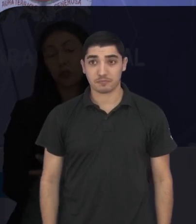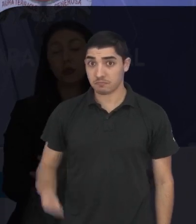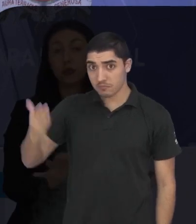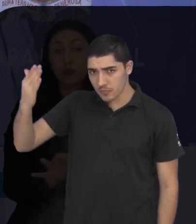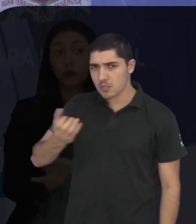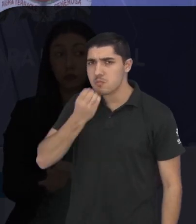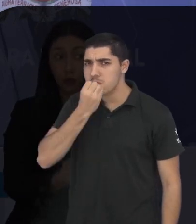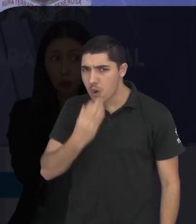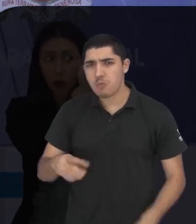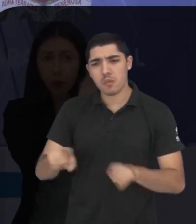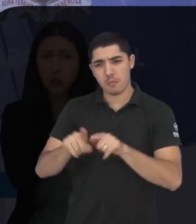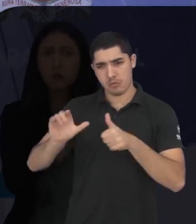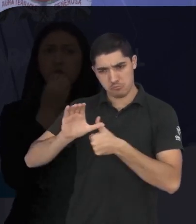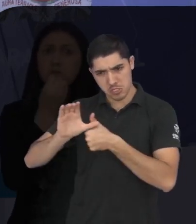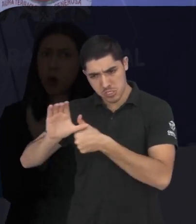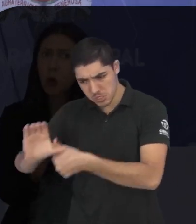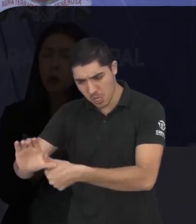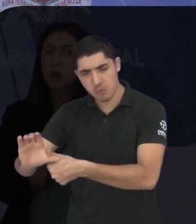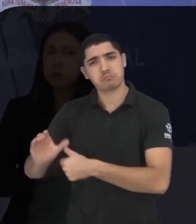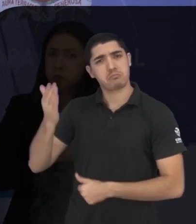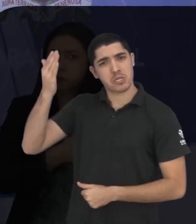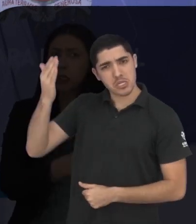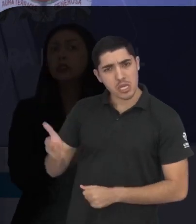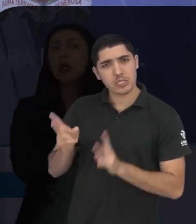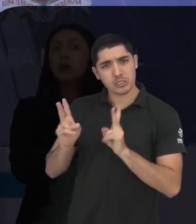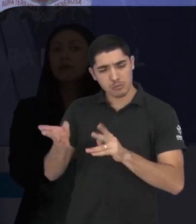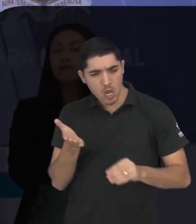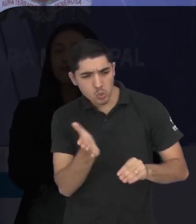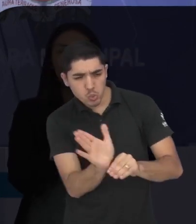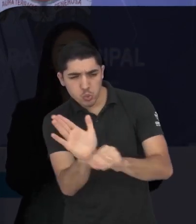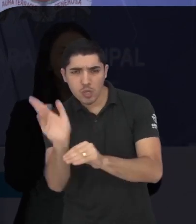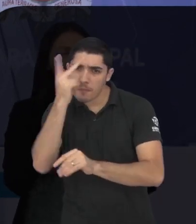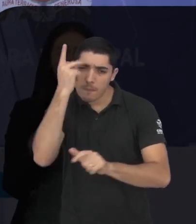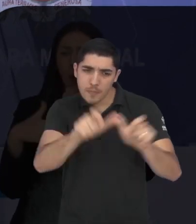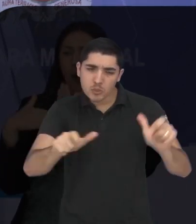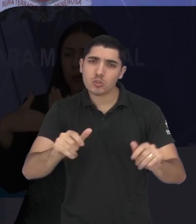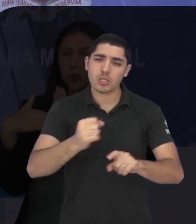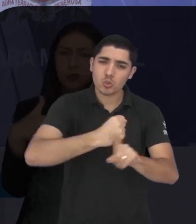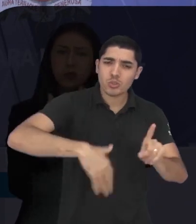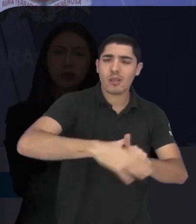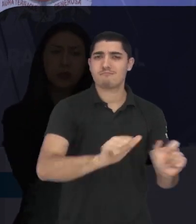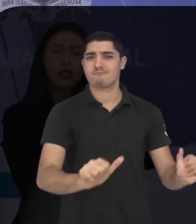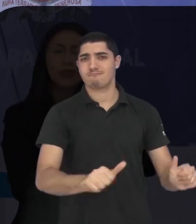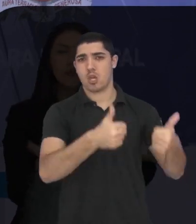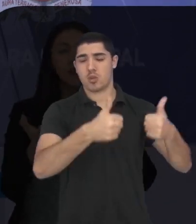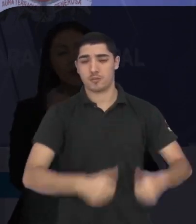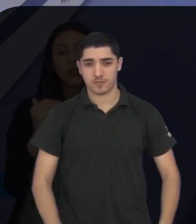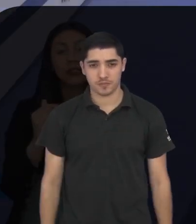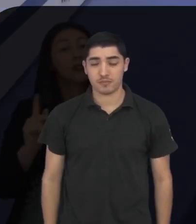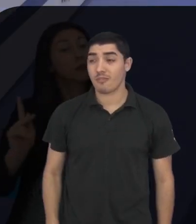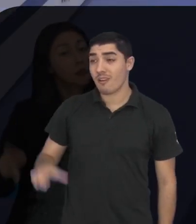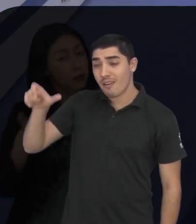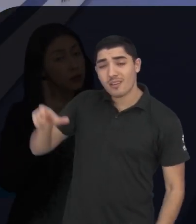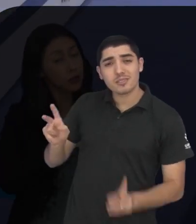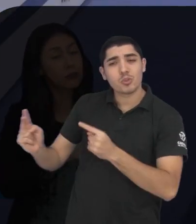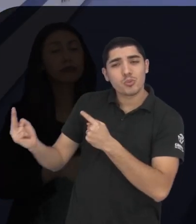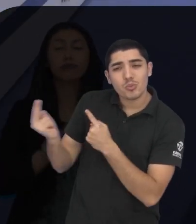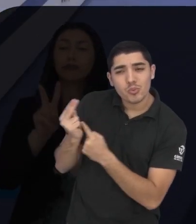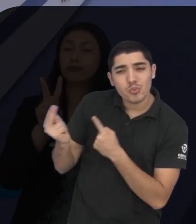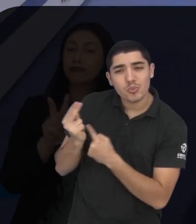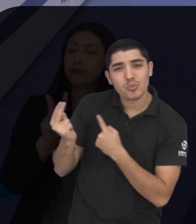sido único, tem sido assim um grande aprendizado. Em São José, a equipe conta com 15 conselheiros que